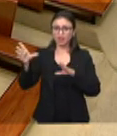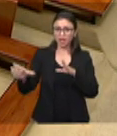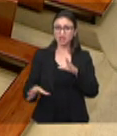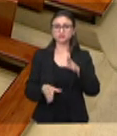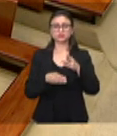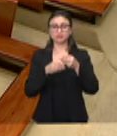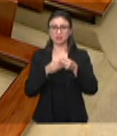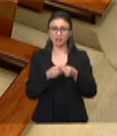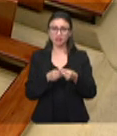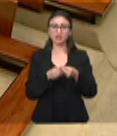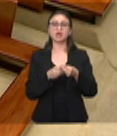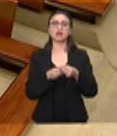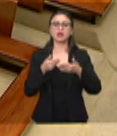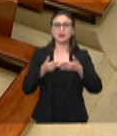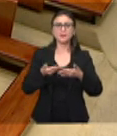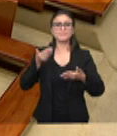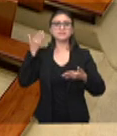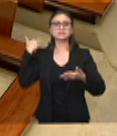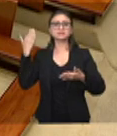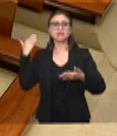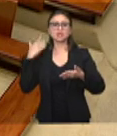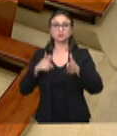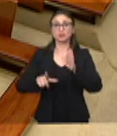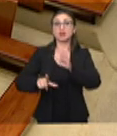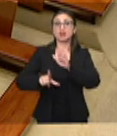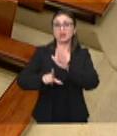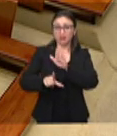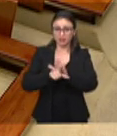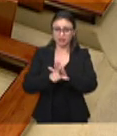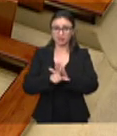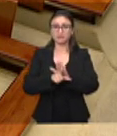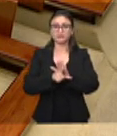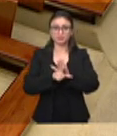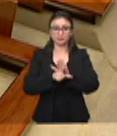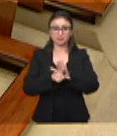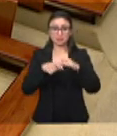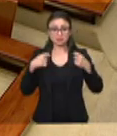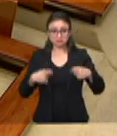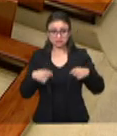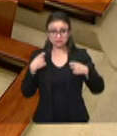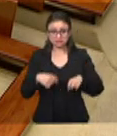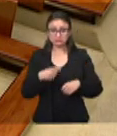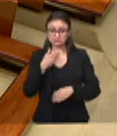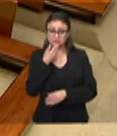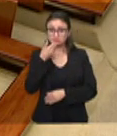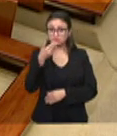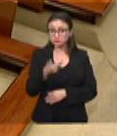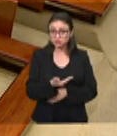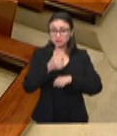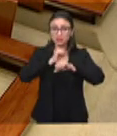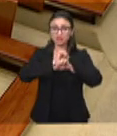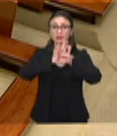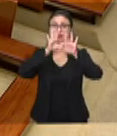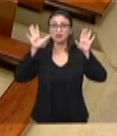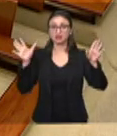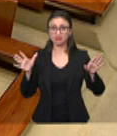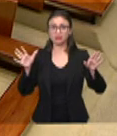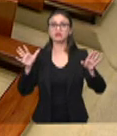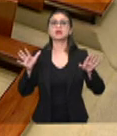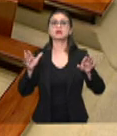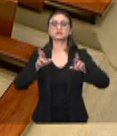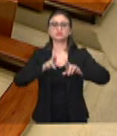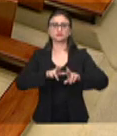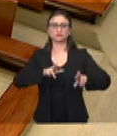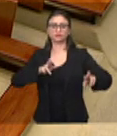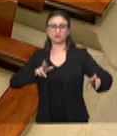nos casos anteriores à lei tal, deve haver pedido expresso para esclarecer essa